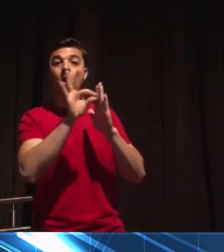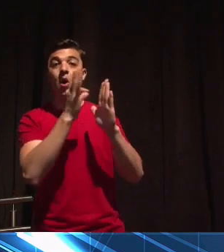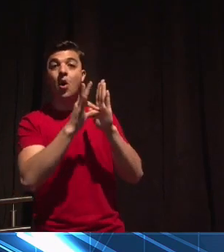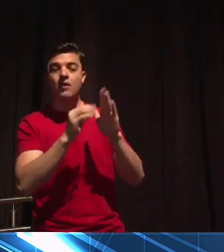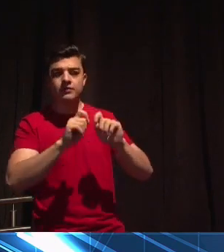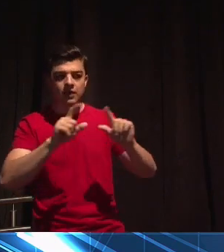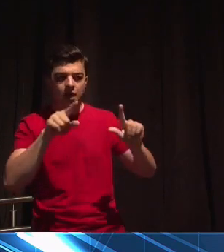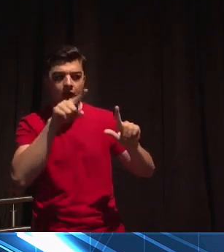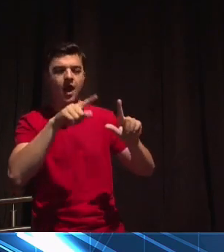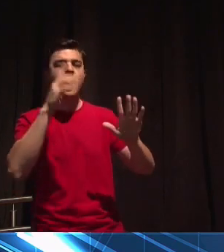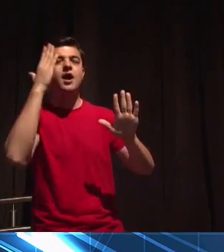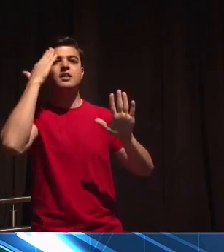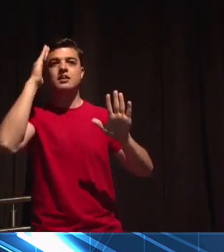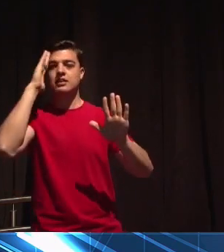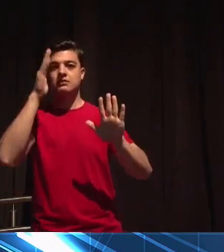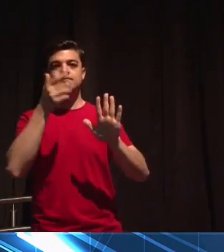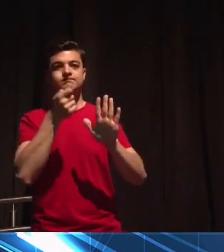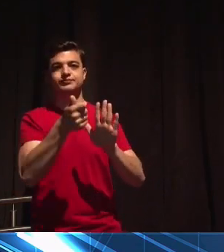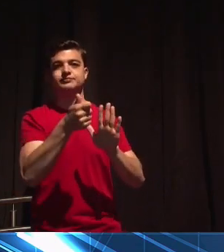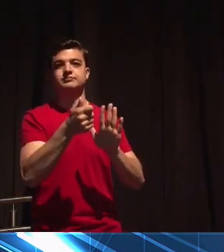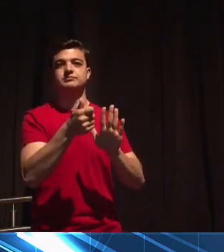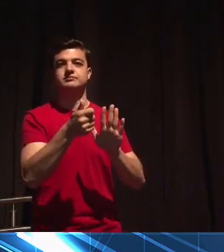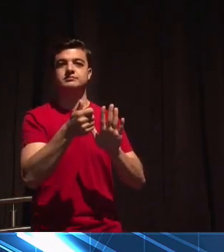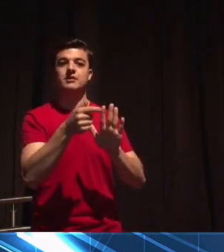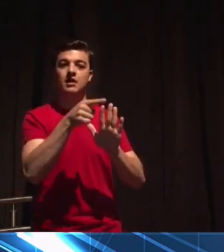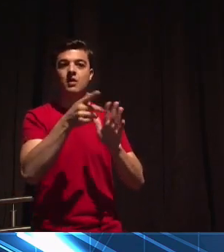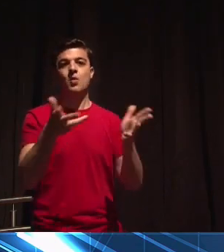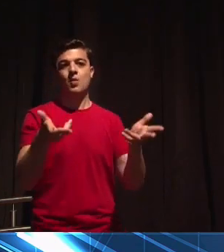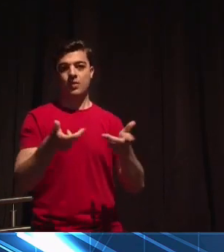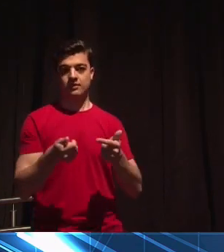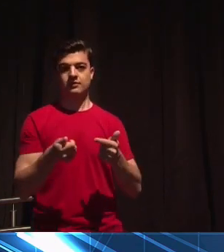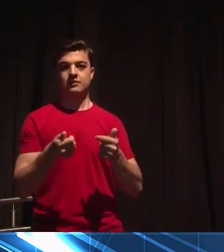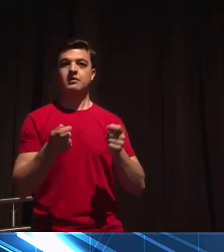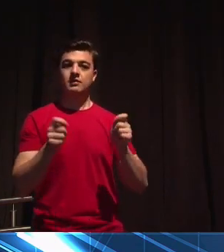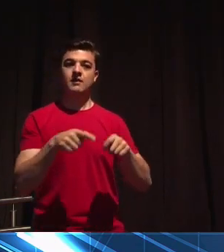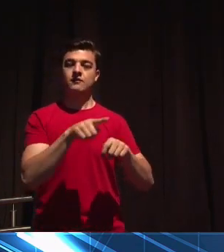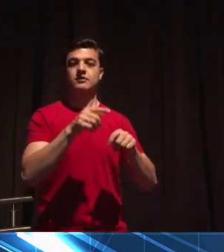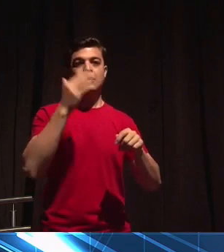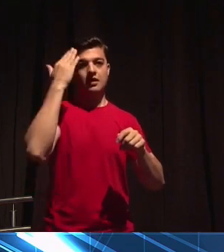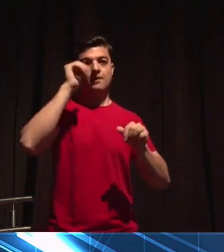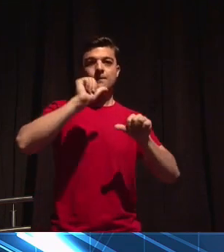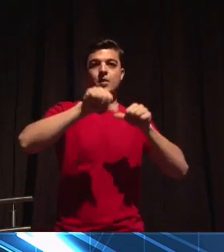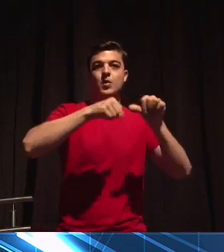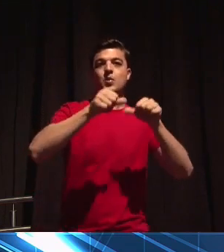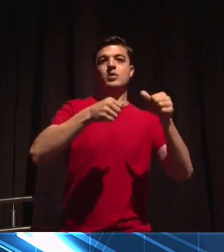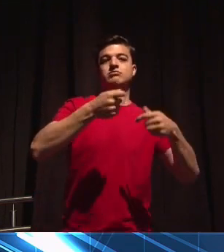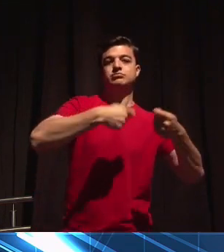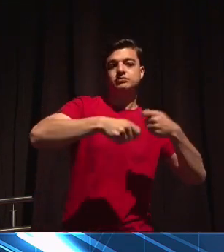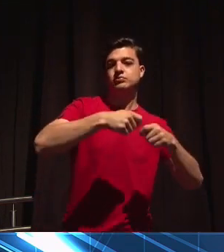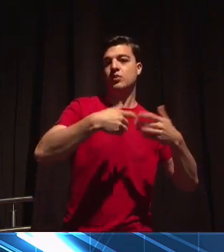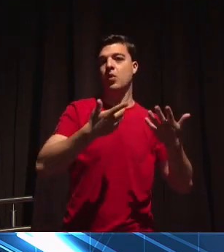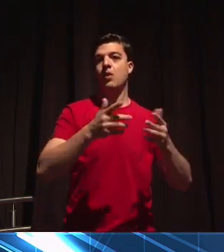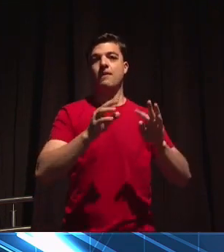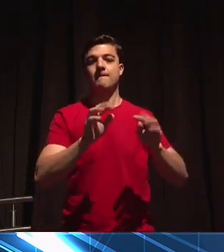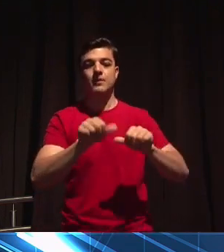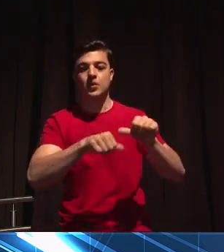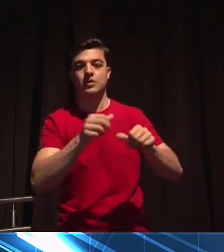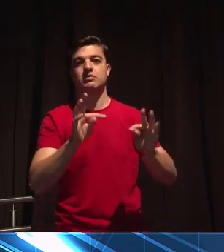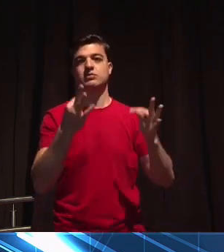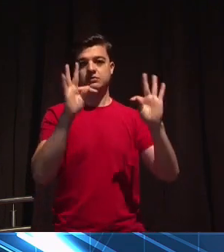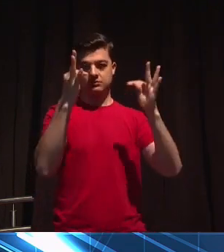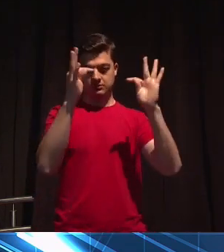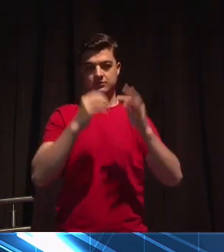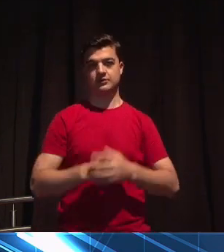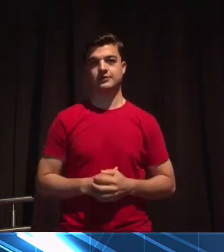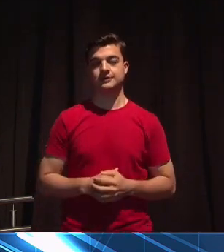e poder modificar adaptar as mudanças de negócio e mudanças de tecnologia Beleza então a gente precisa